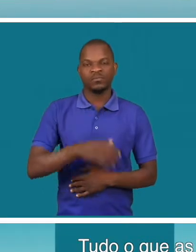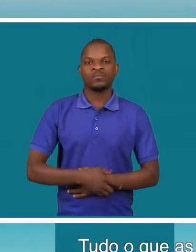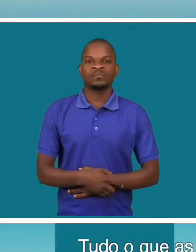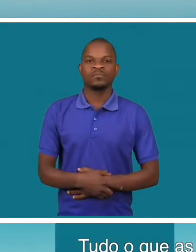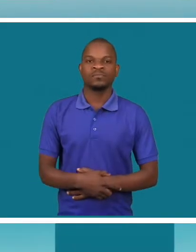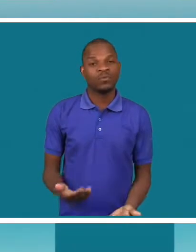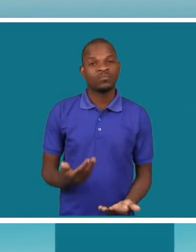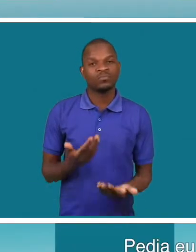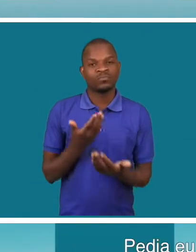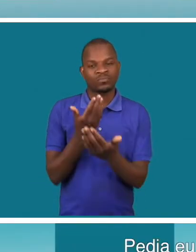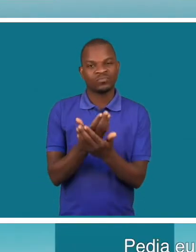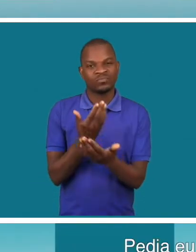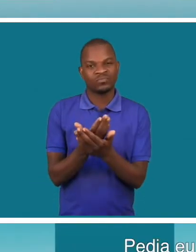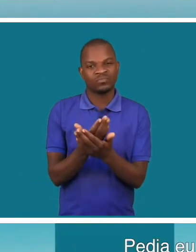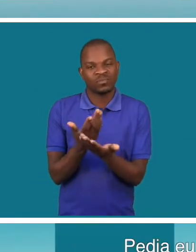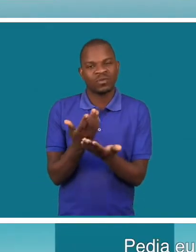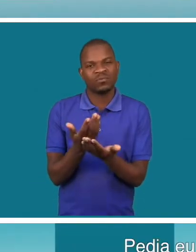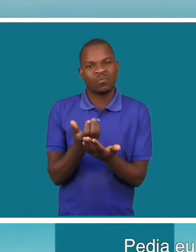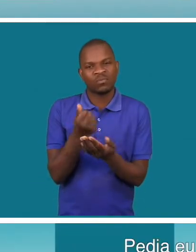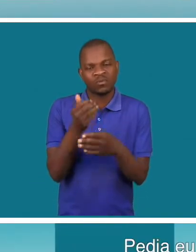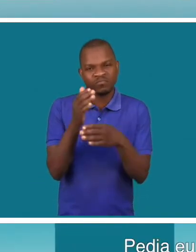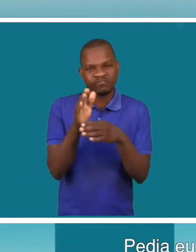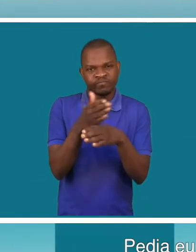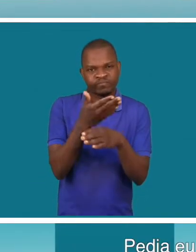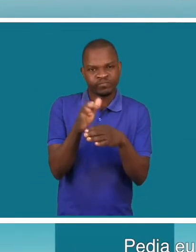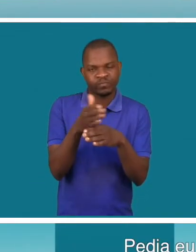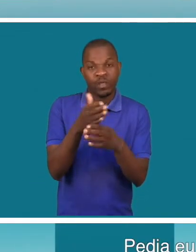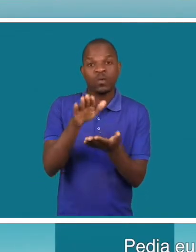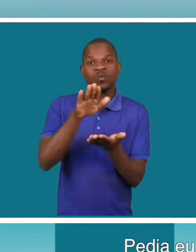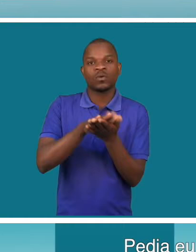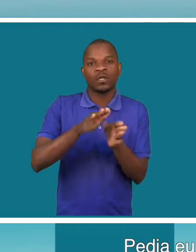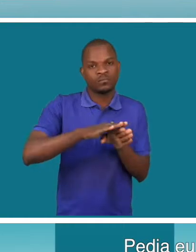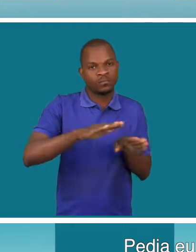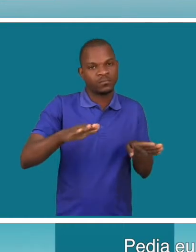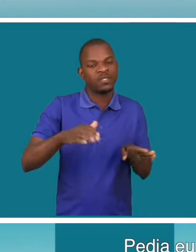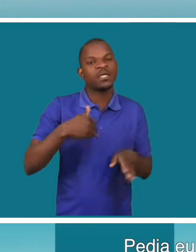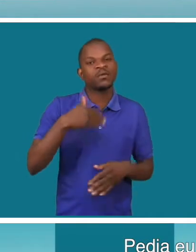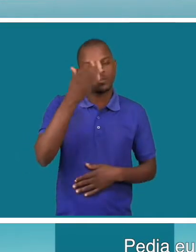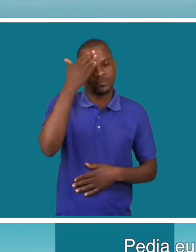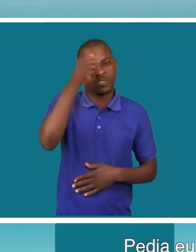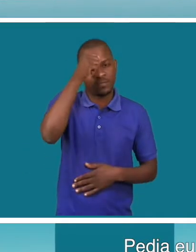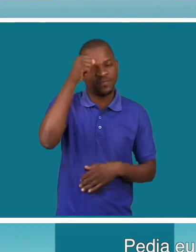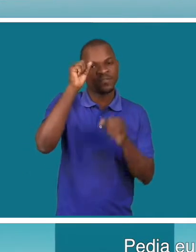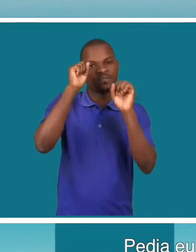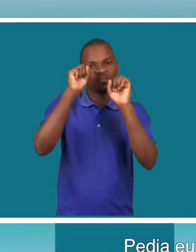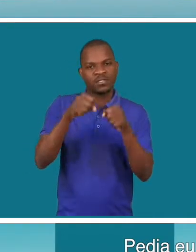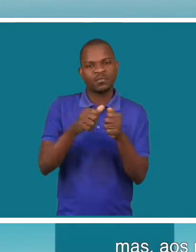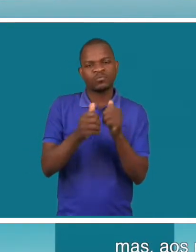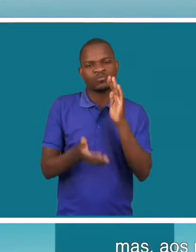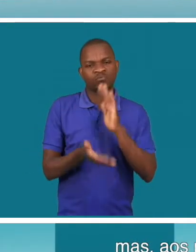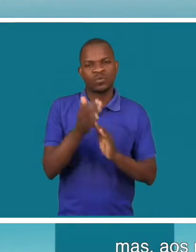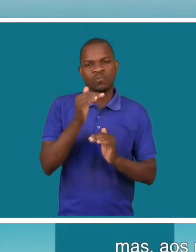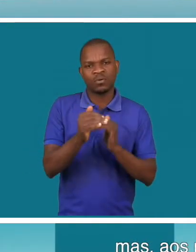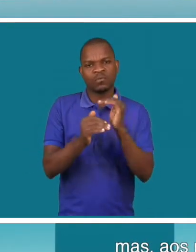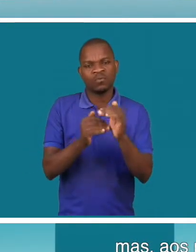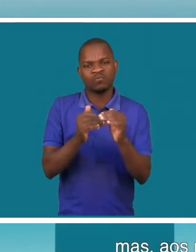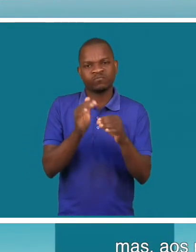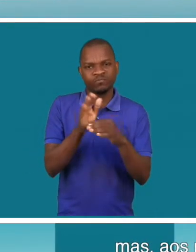serviços pedia eu com que é tentar se reabilitar os nossos parceiros já sei que não é do dia para a noite mas